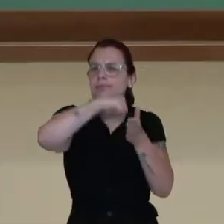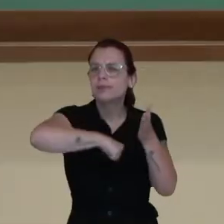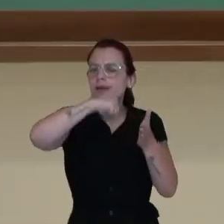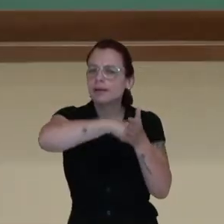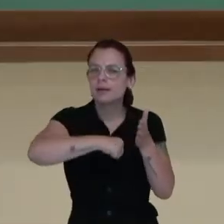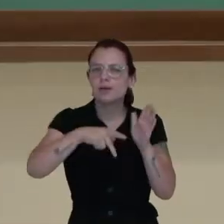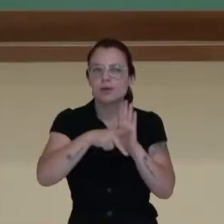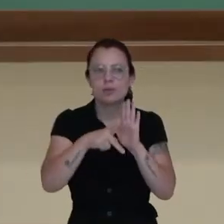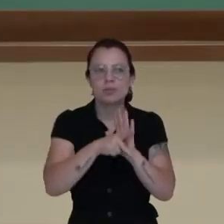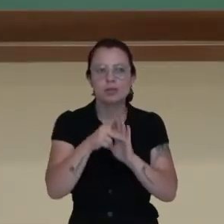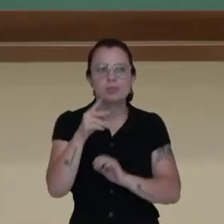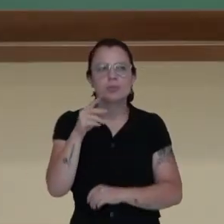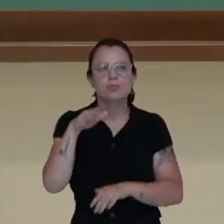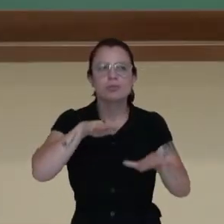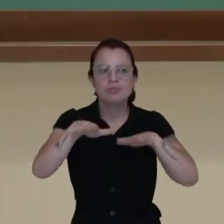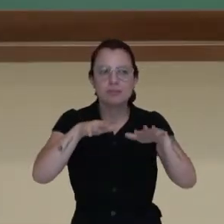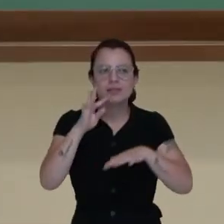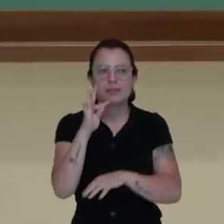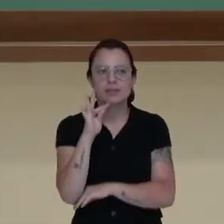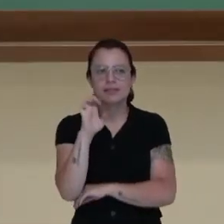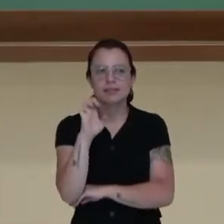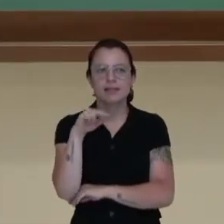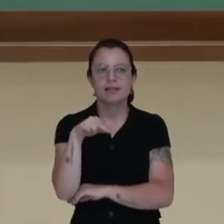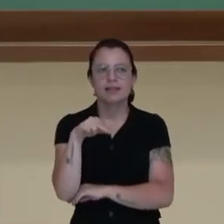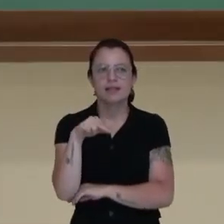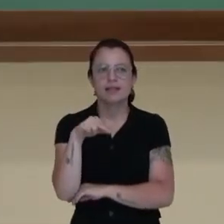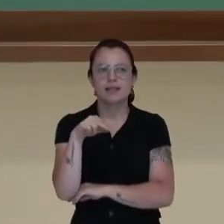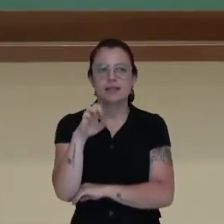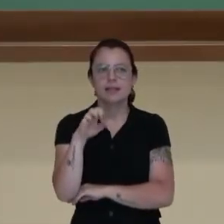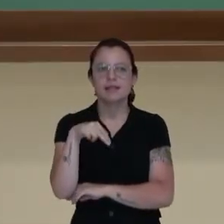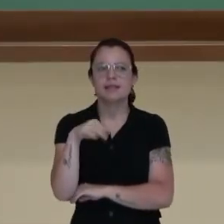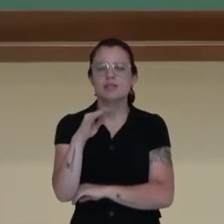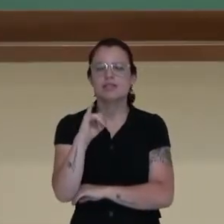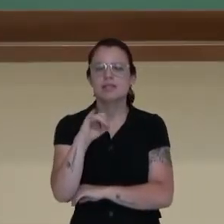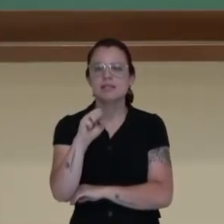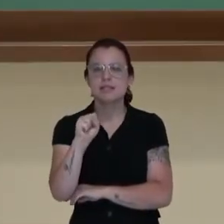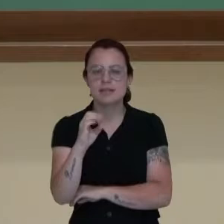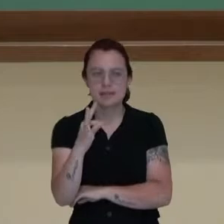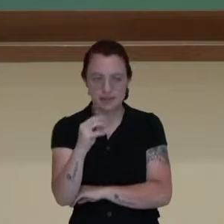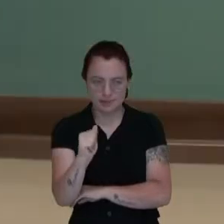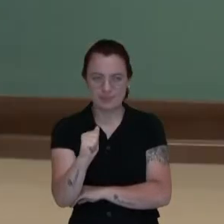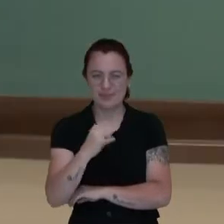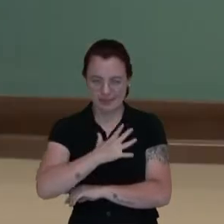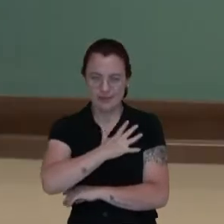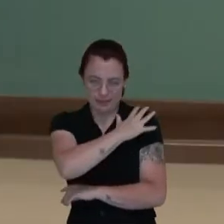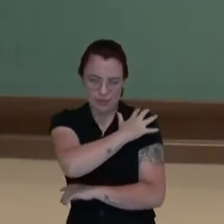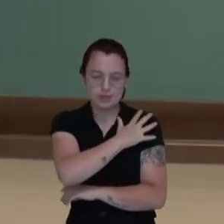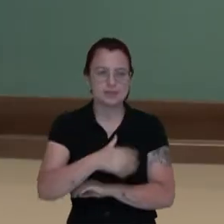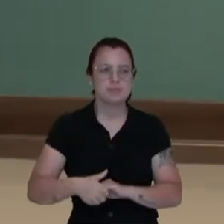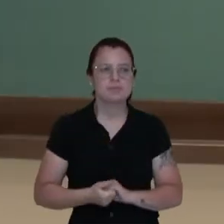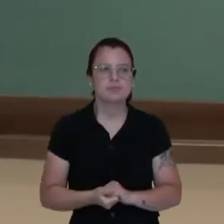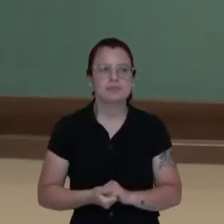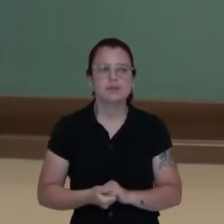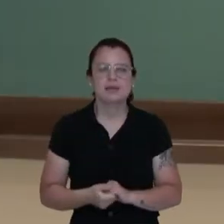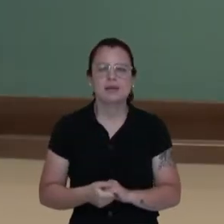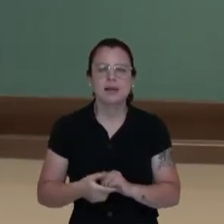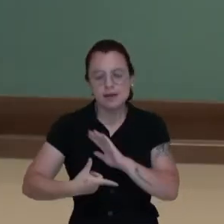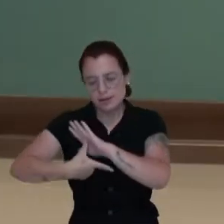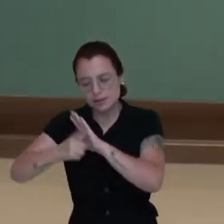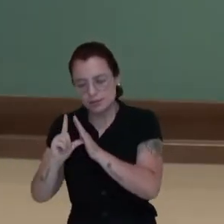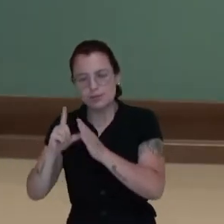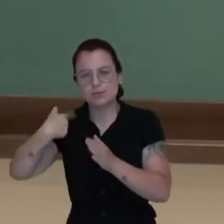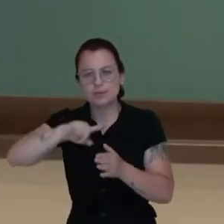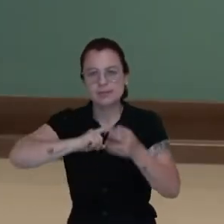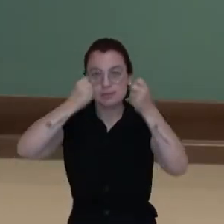movimento tenentista? Bom, antes da gente falar sobre a política do café com leite e essas reivindicações